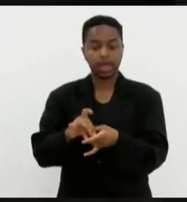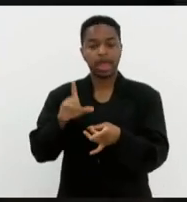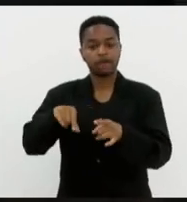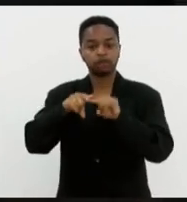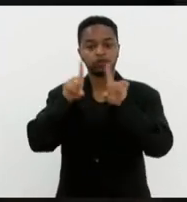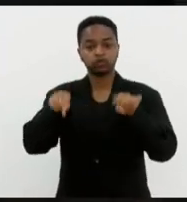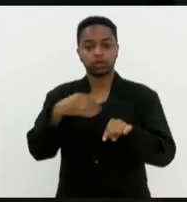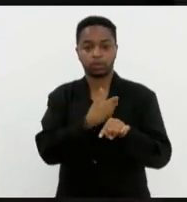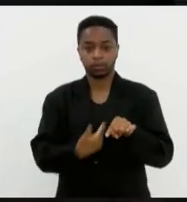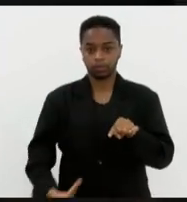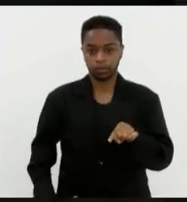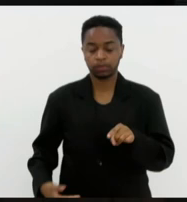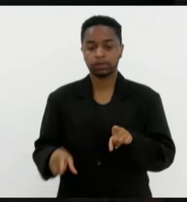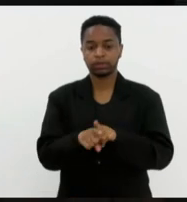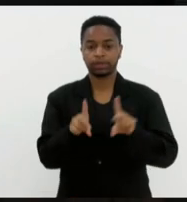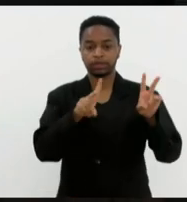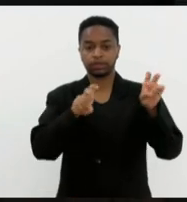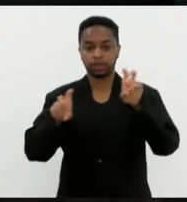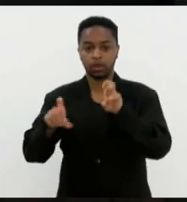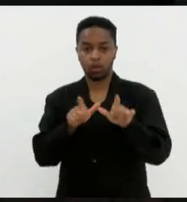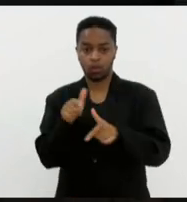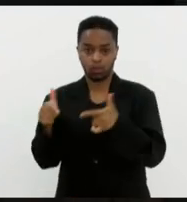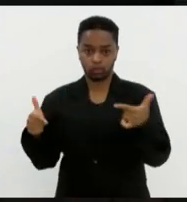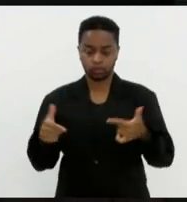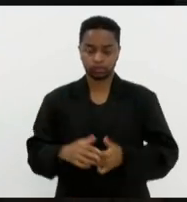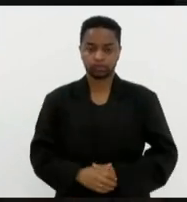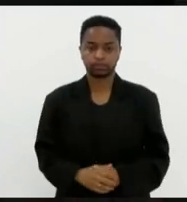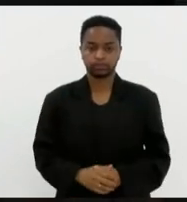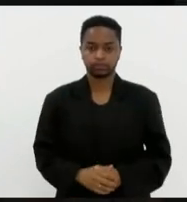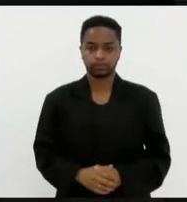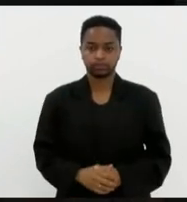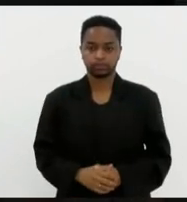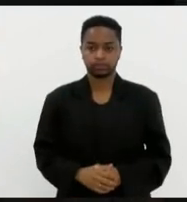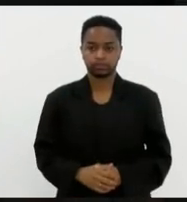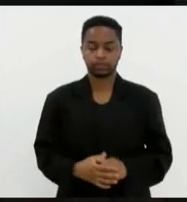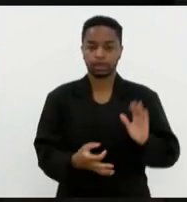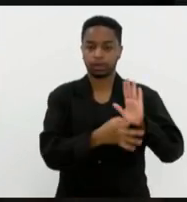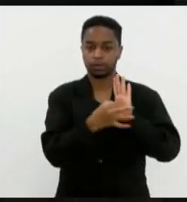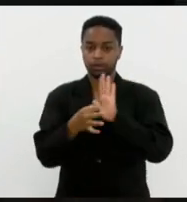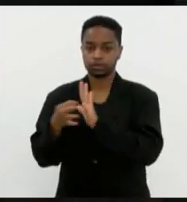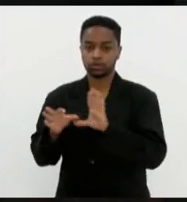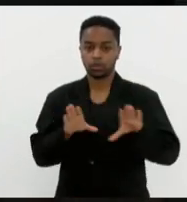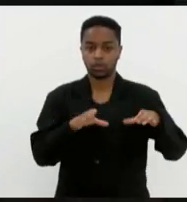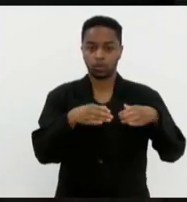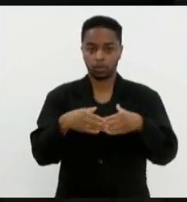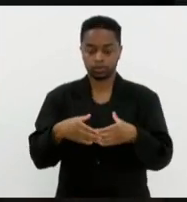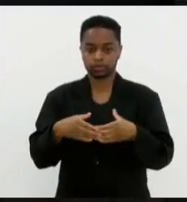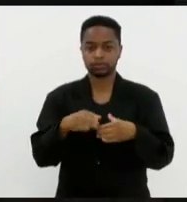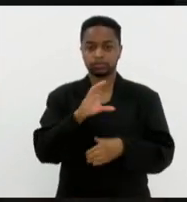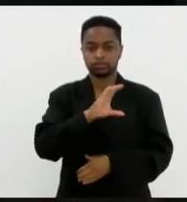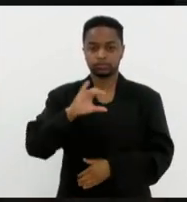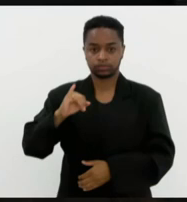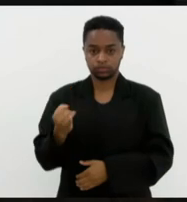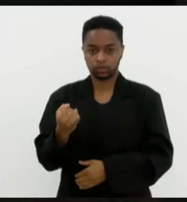servidores públicos e dá outras providências. Pareceres das comissões de Constituição e Justiça